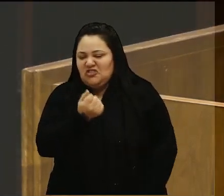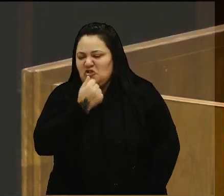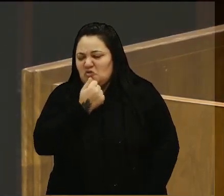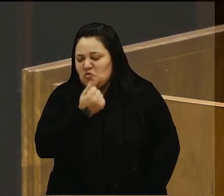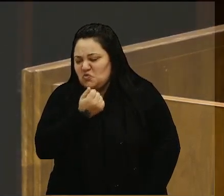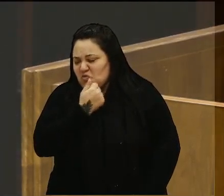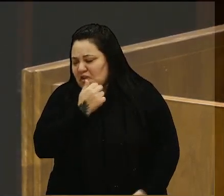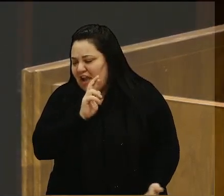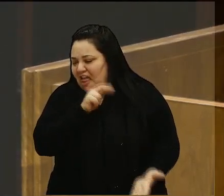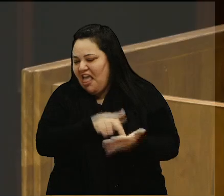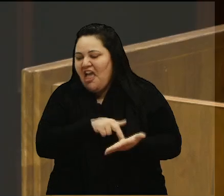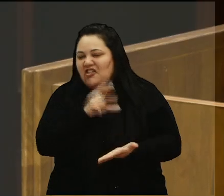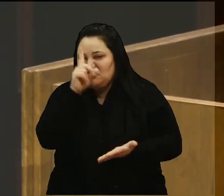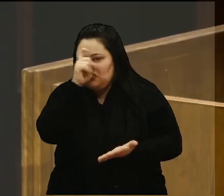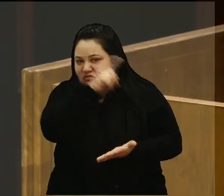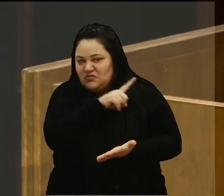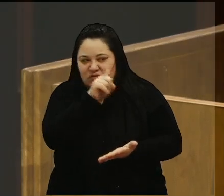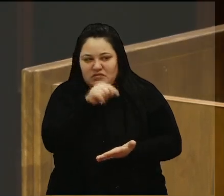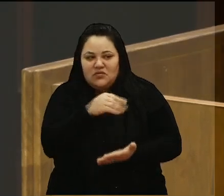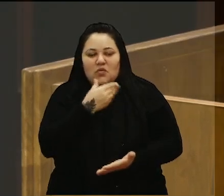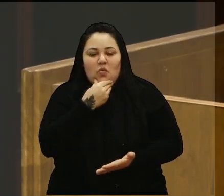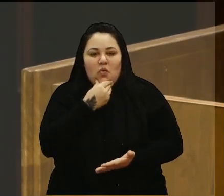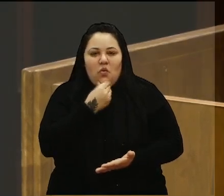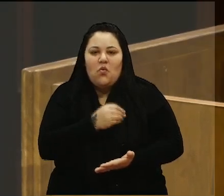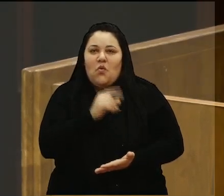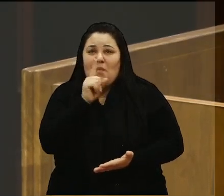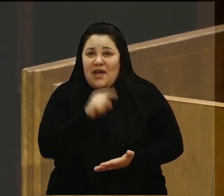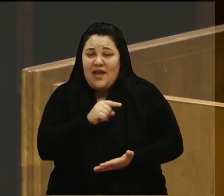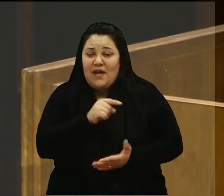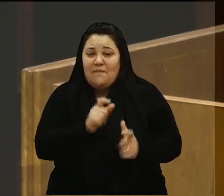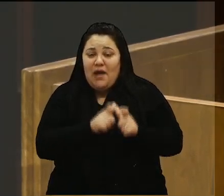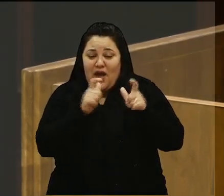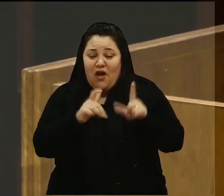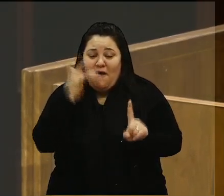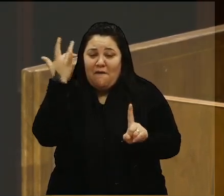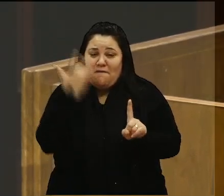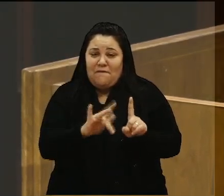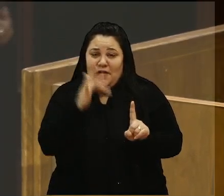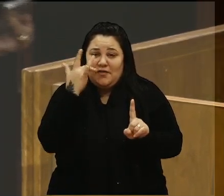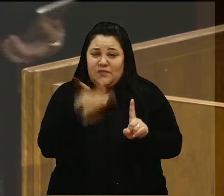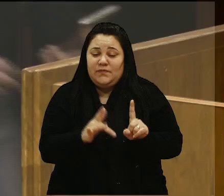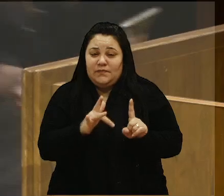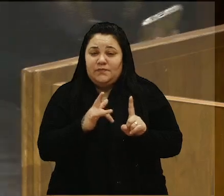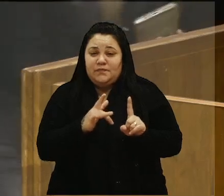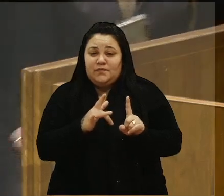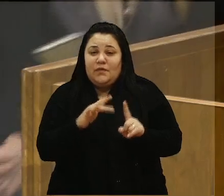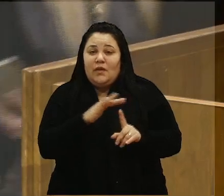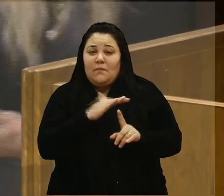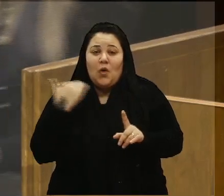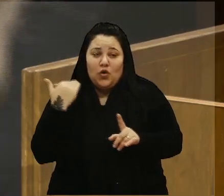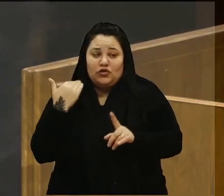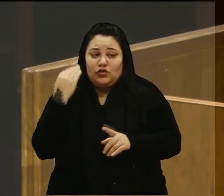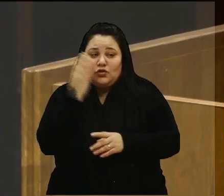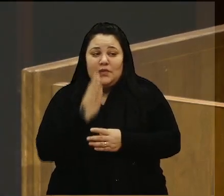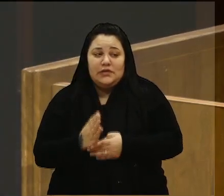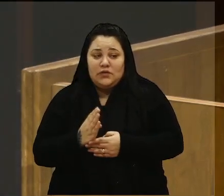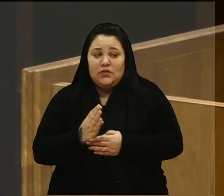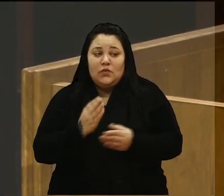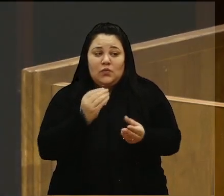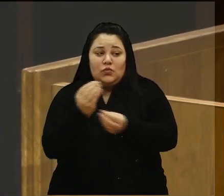Os homens são as maiores vítimas de morte violenta no Brasil, e muitos